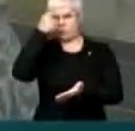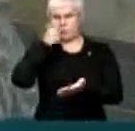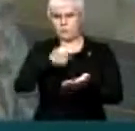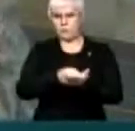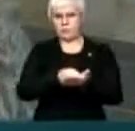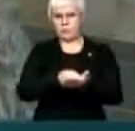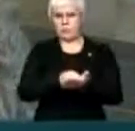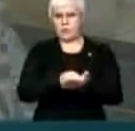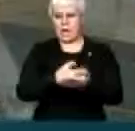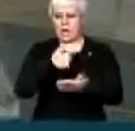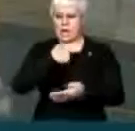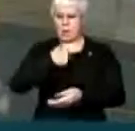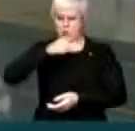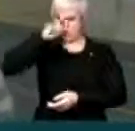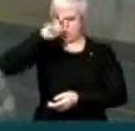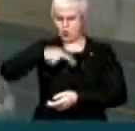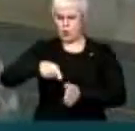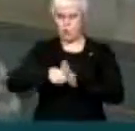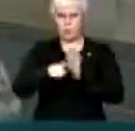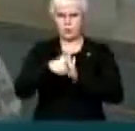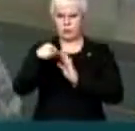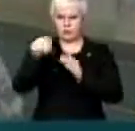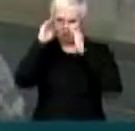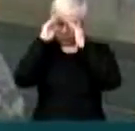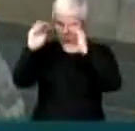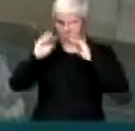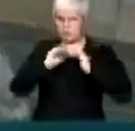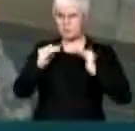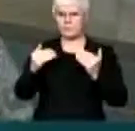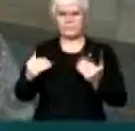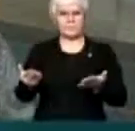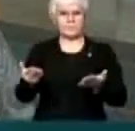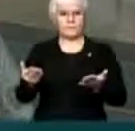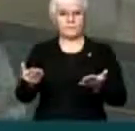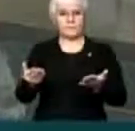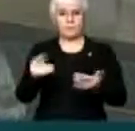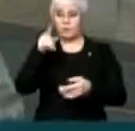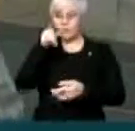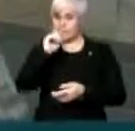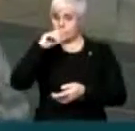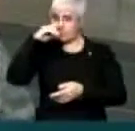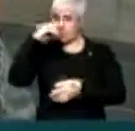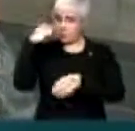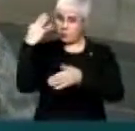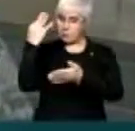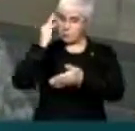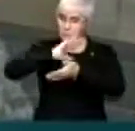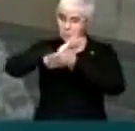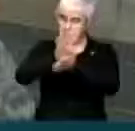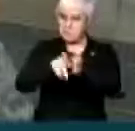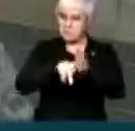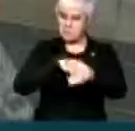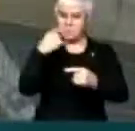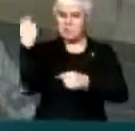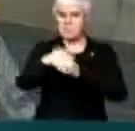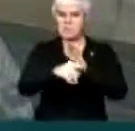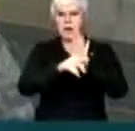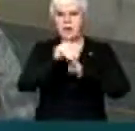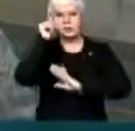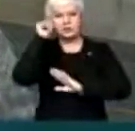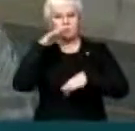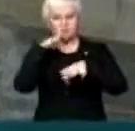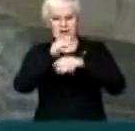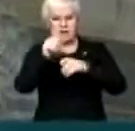de quem se sente dono da mulher. Quando você indaga, mas você bate na sua mulher, você agride sua mulher, você violenta sua